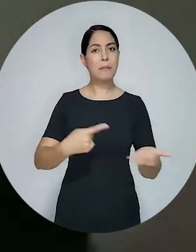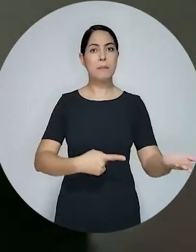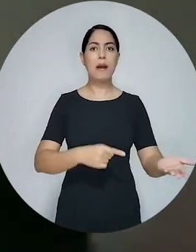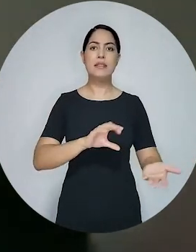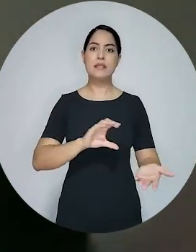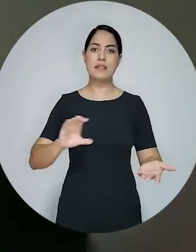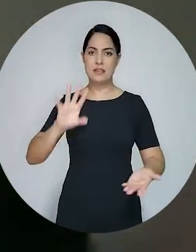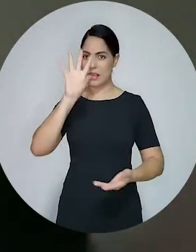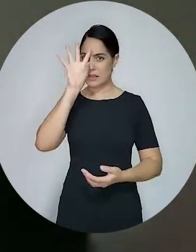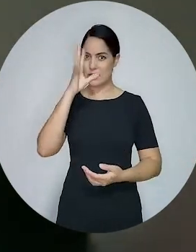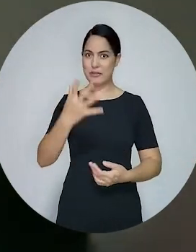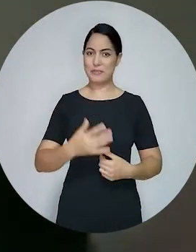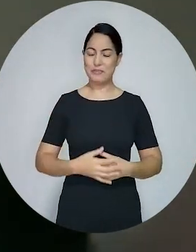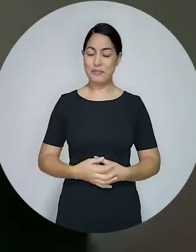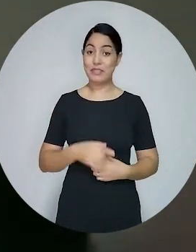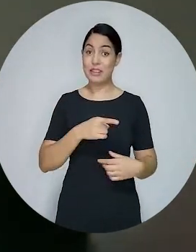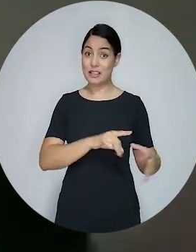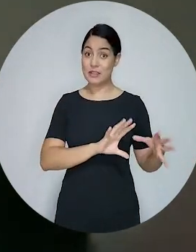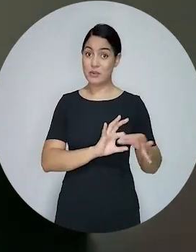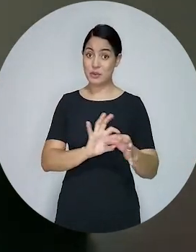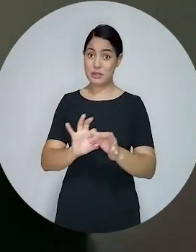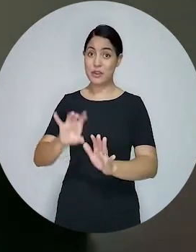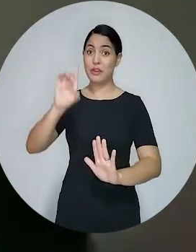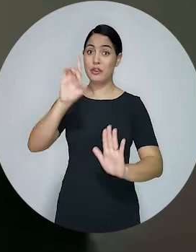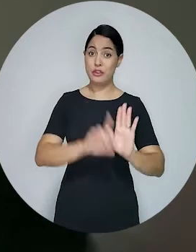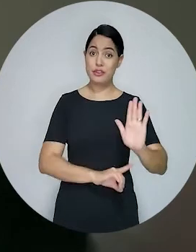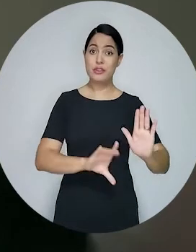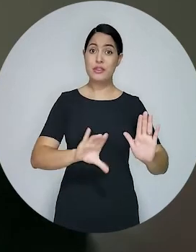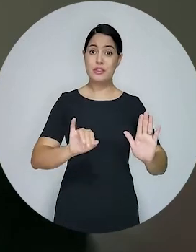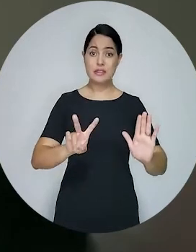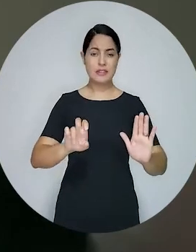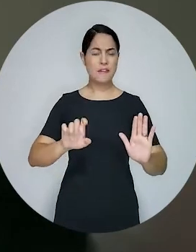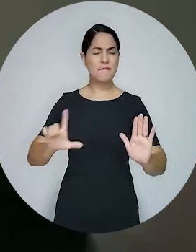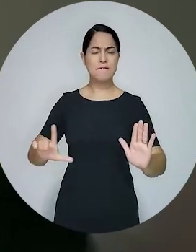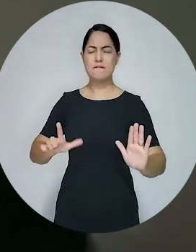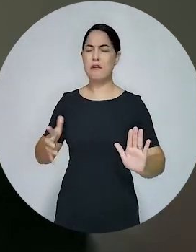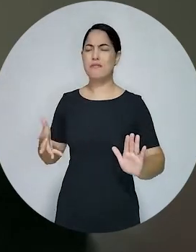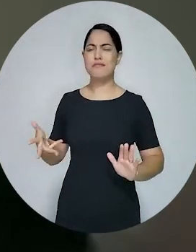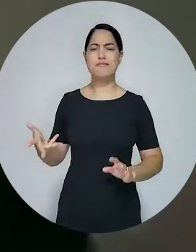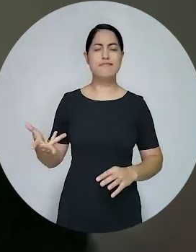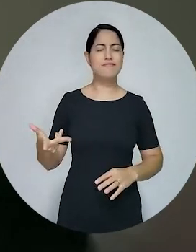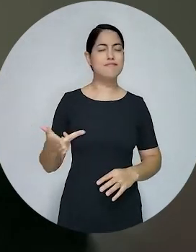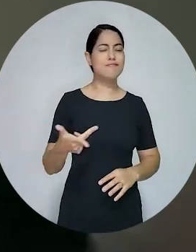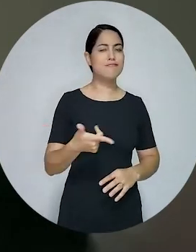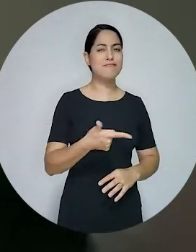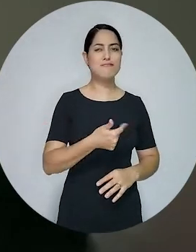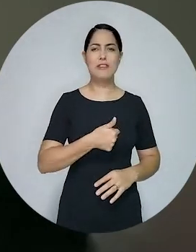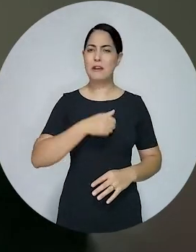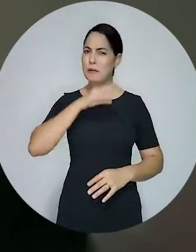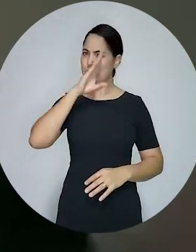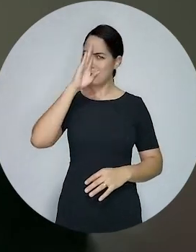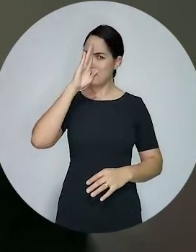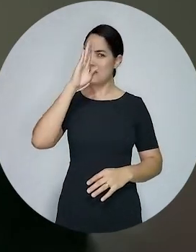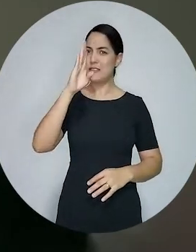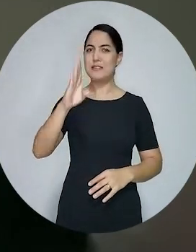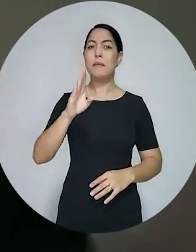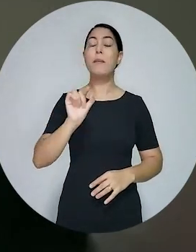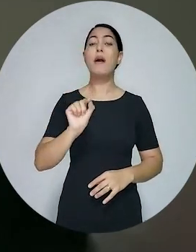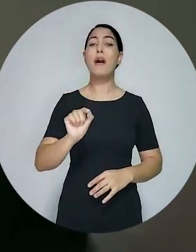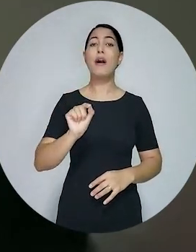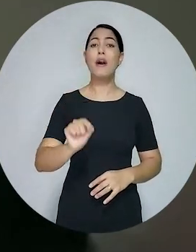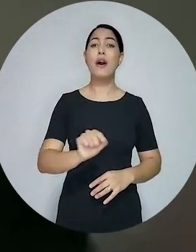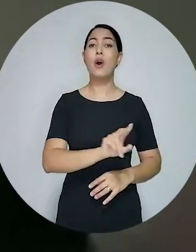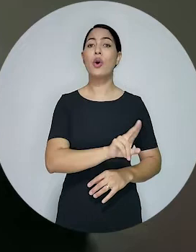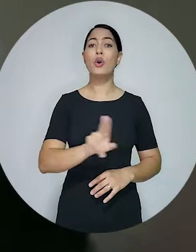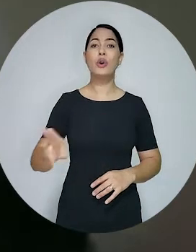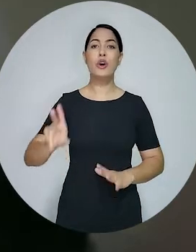pós-pandemia. Nesse ponto, o direito civil é indiscutivelmente o ramo neofrágil do que se